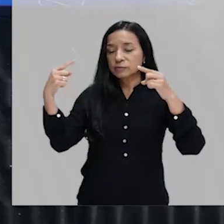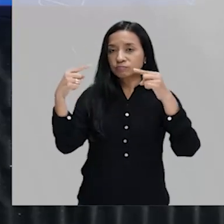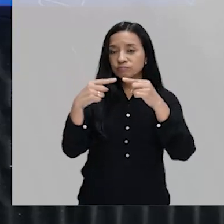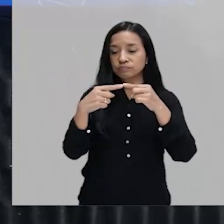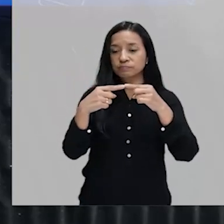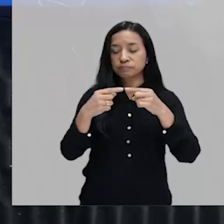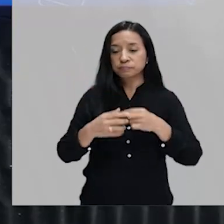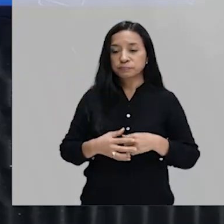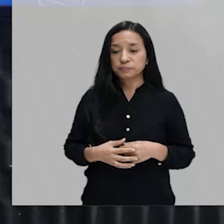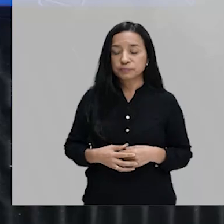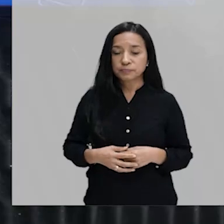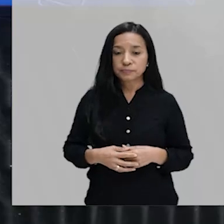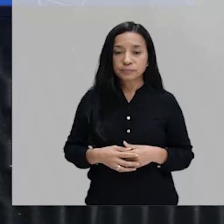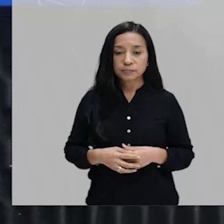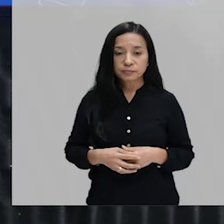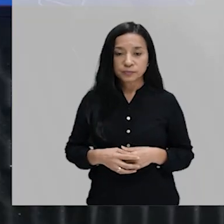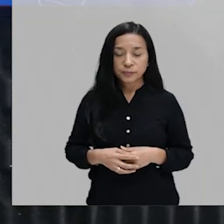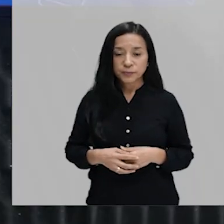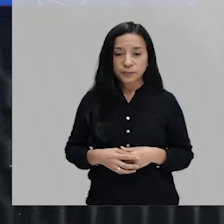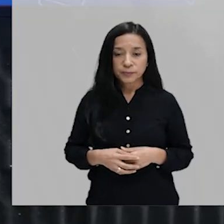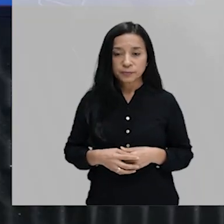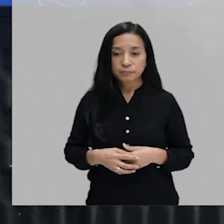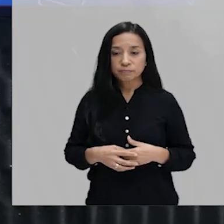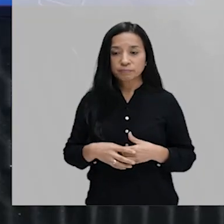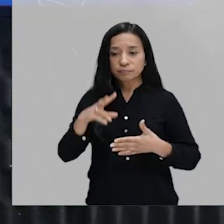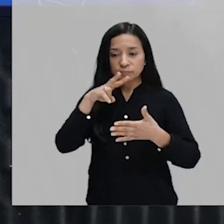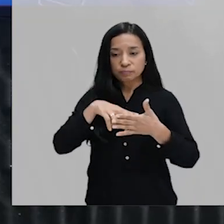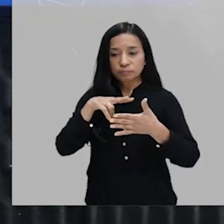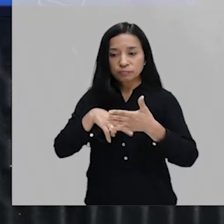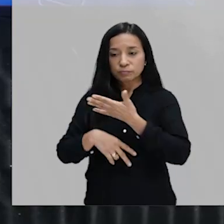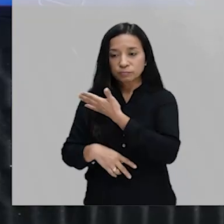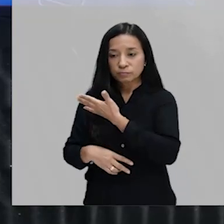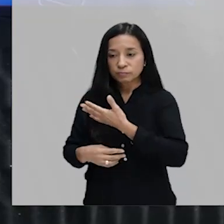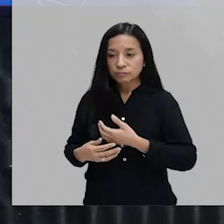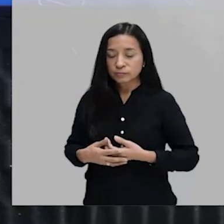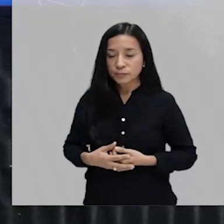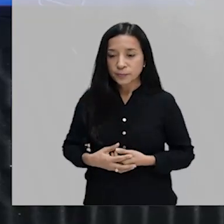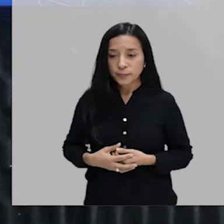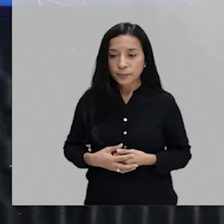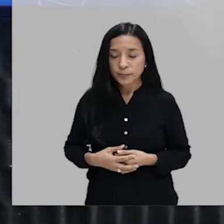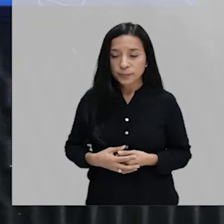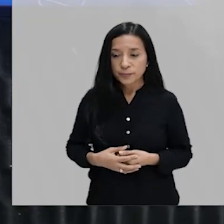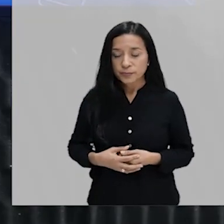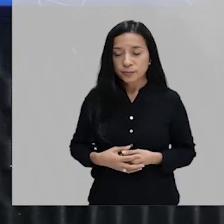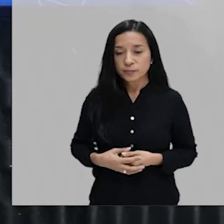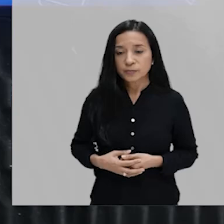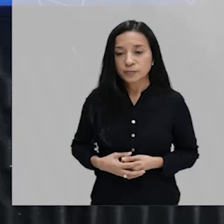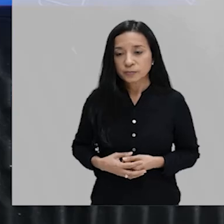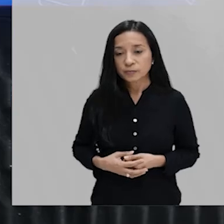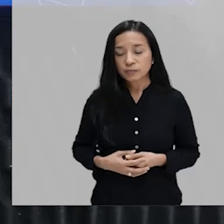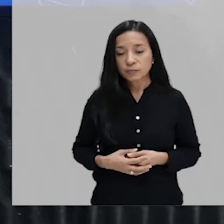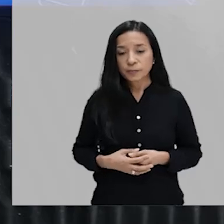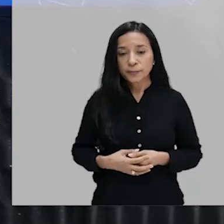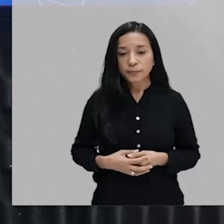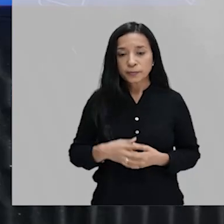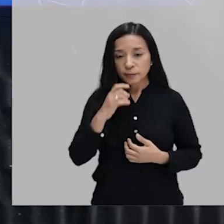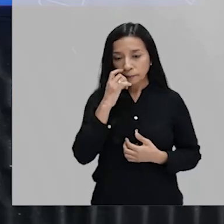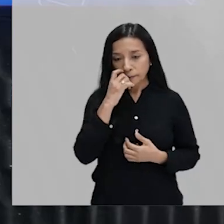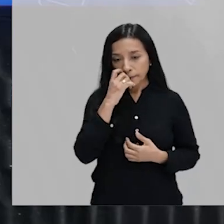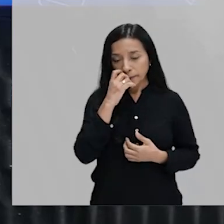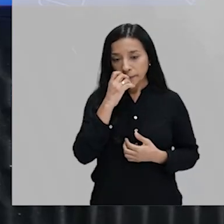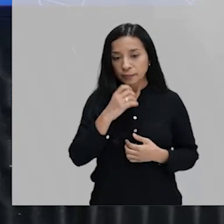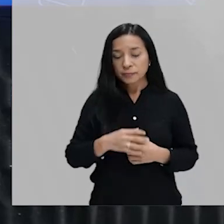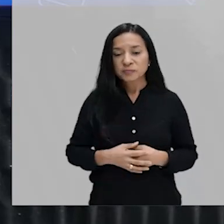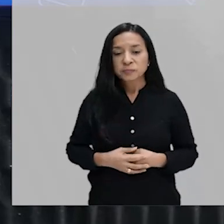gramatical. Os pronomes pessoais do caso oblíquo tônicos possuem acentuação própria e são usados